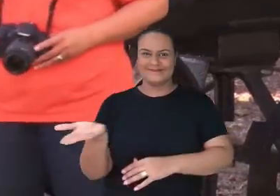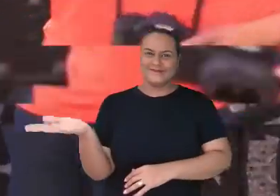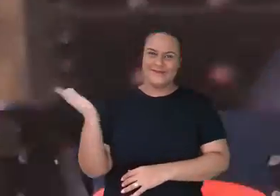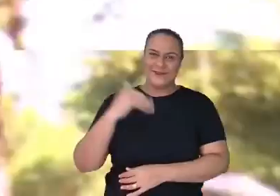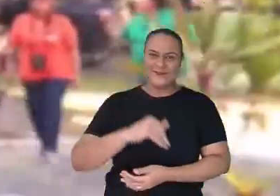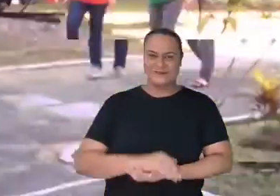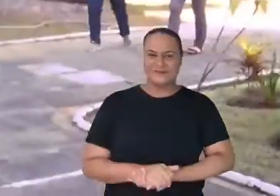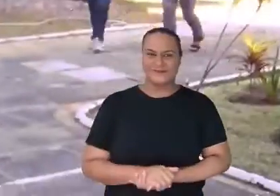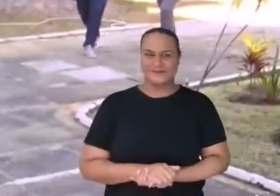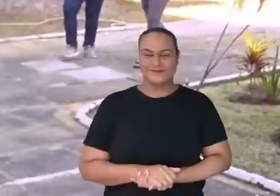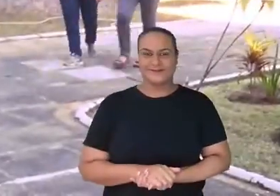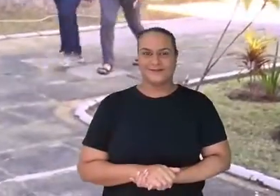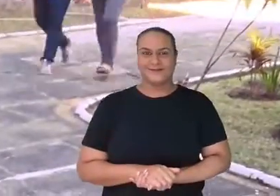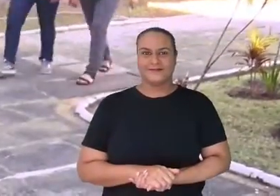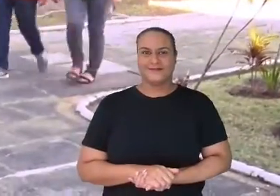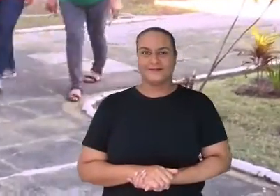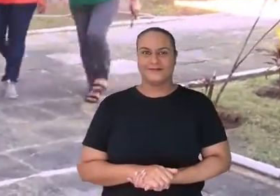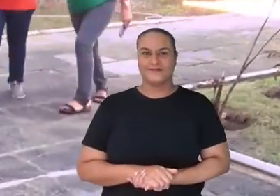trem.